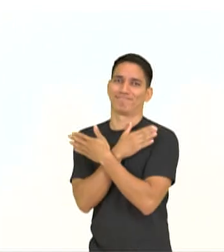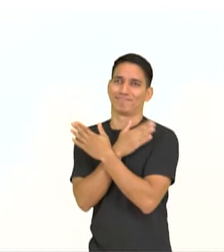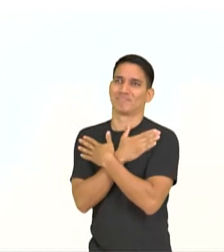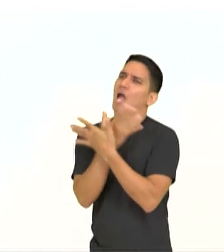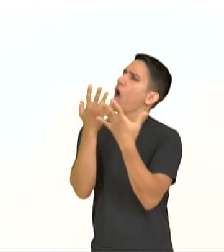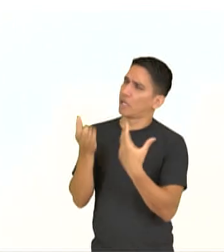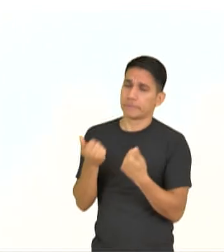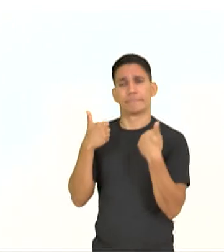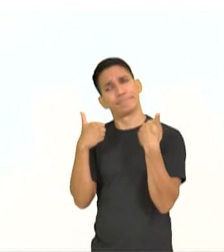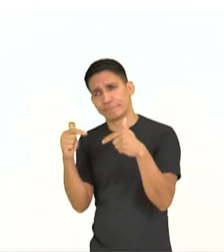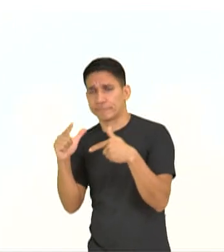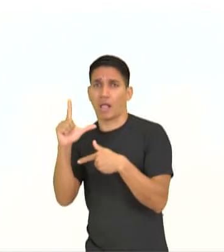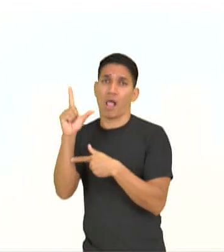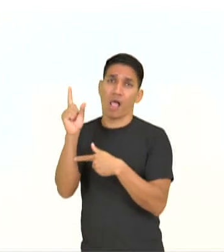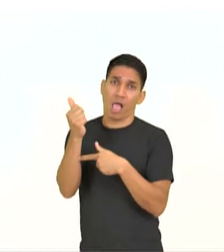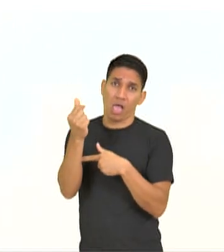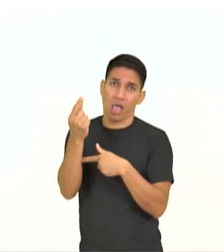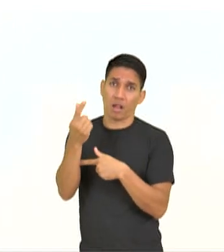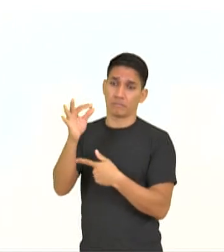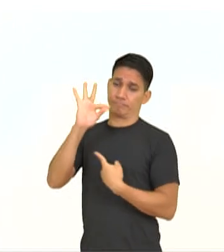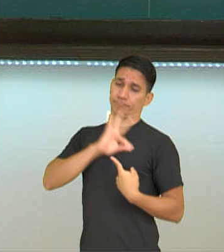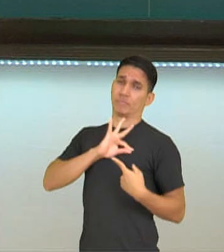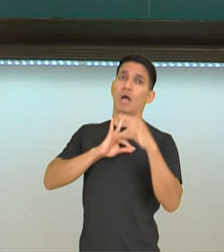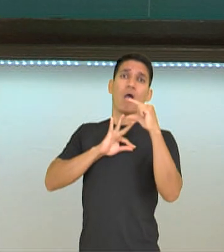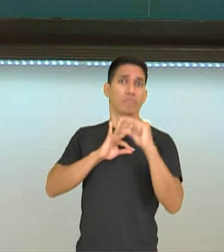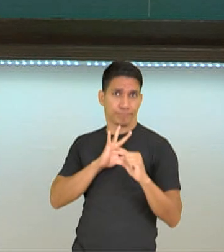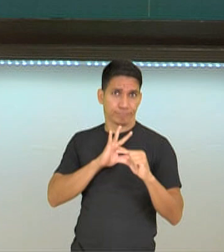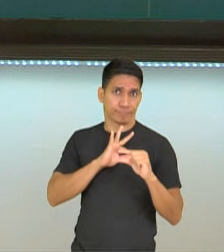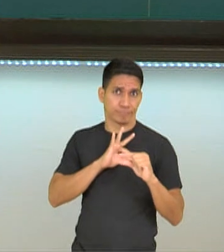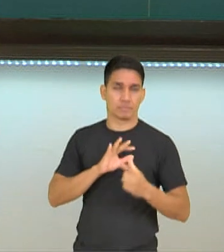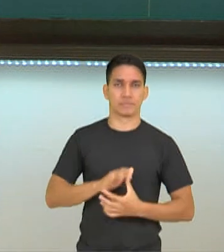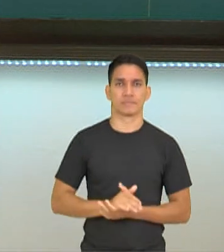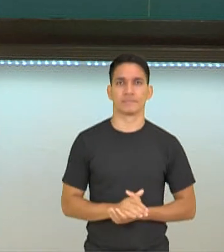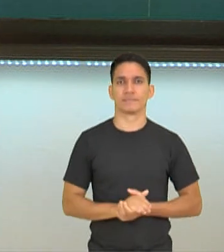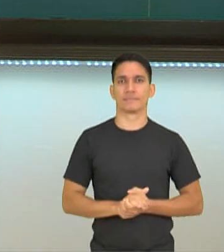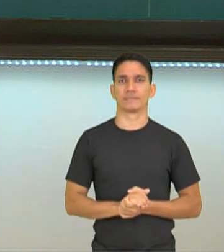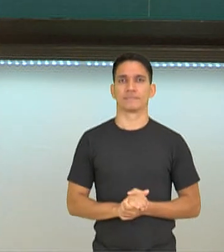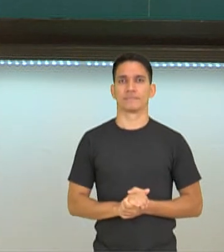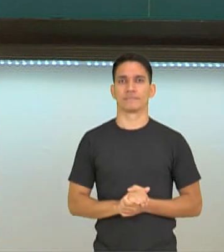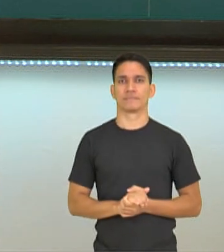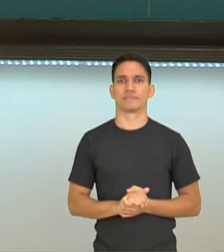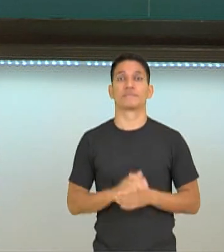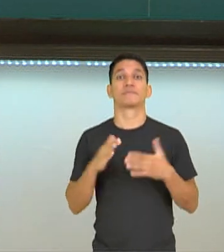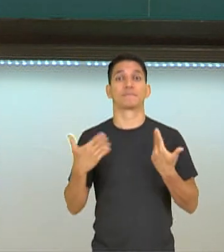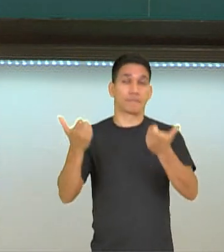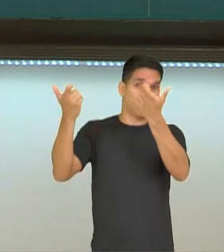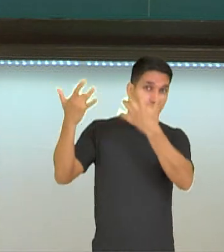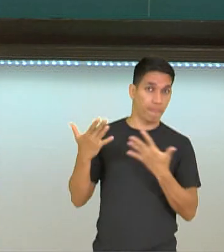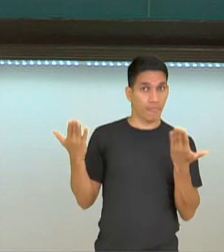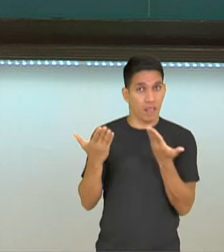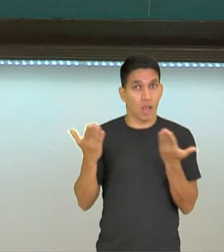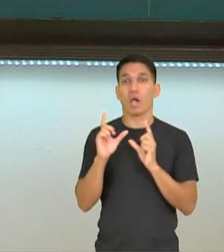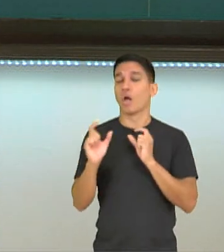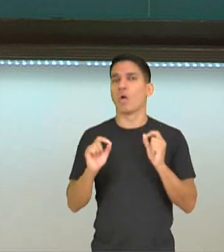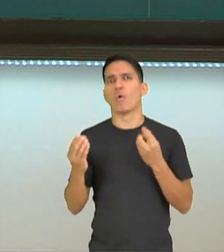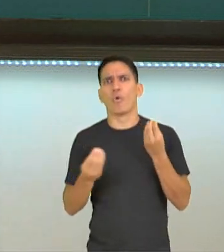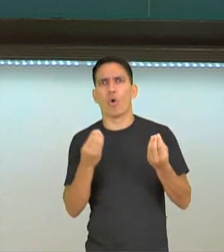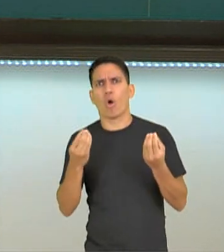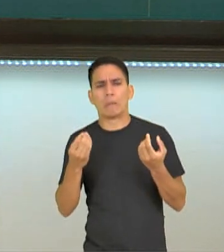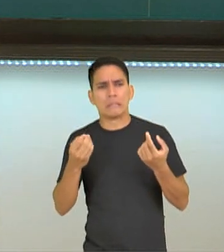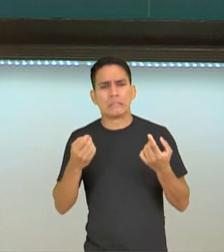a trabalhar por salários baixíssimos. Bom, agora nós vamos falar sobre as disputas